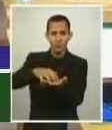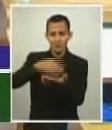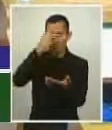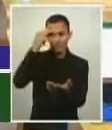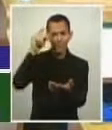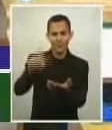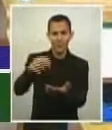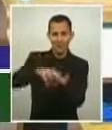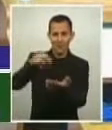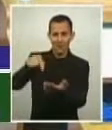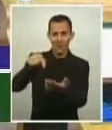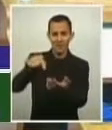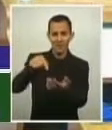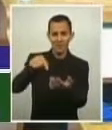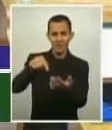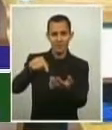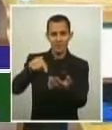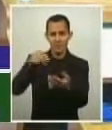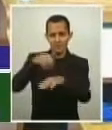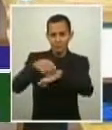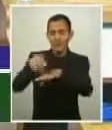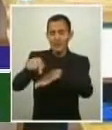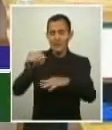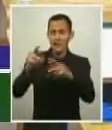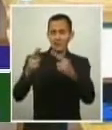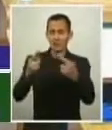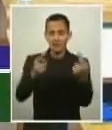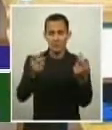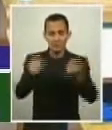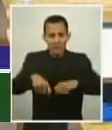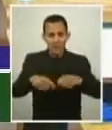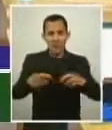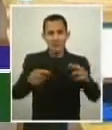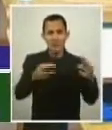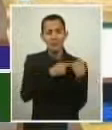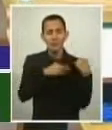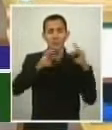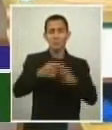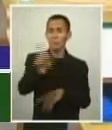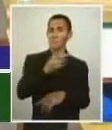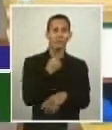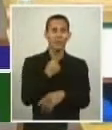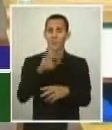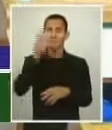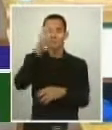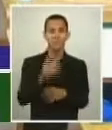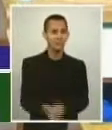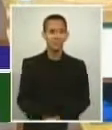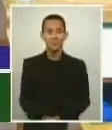cidadãos é uma competência que é de todos decidir